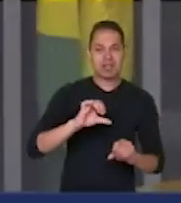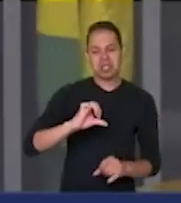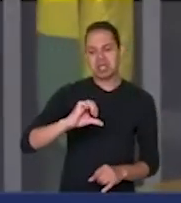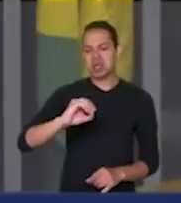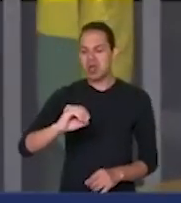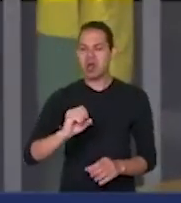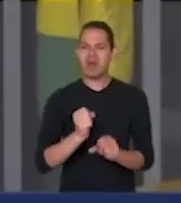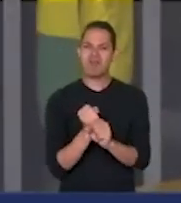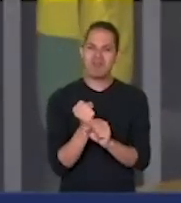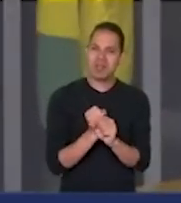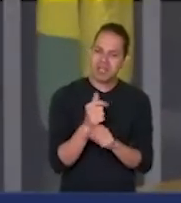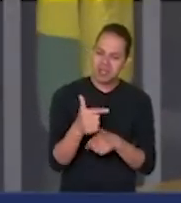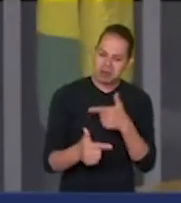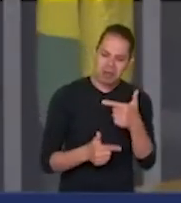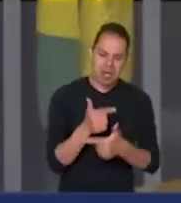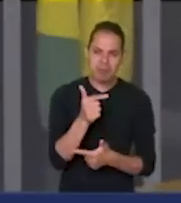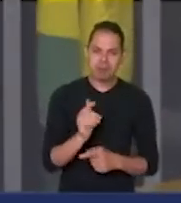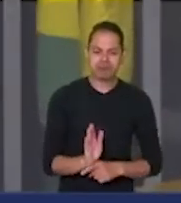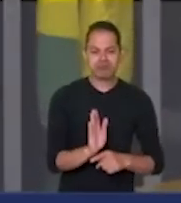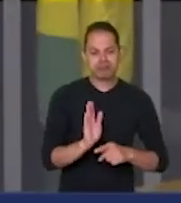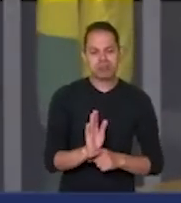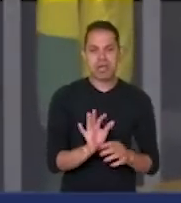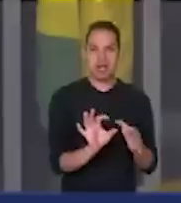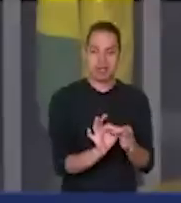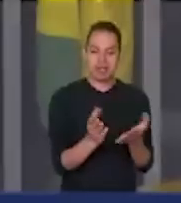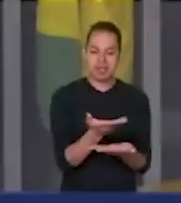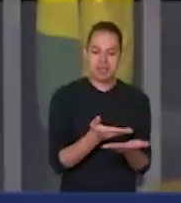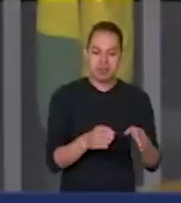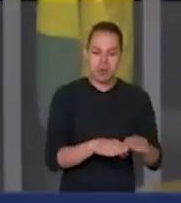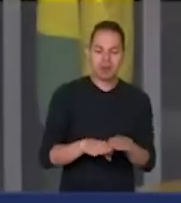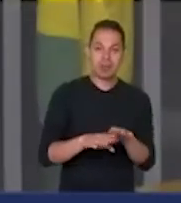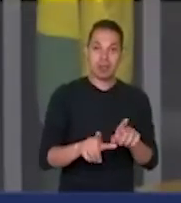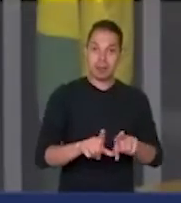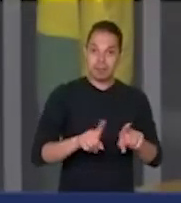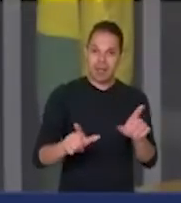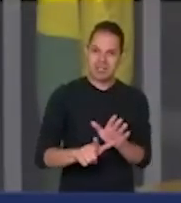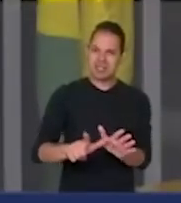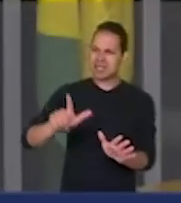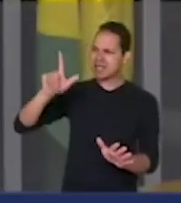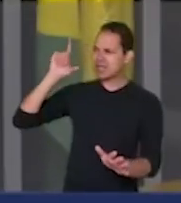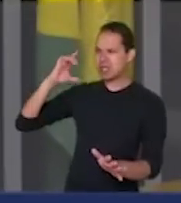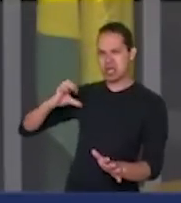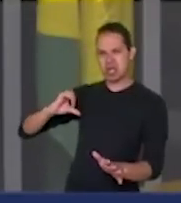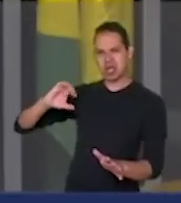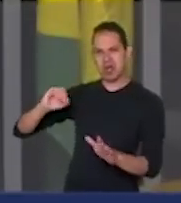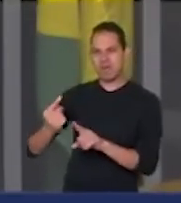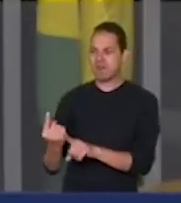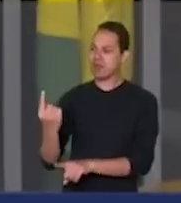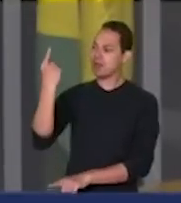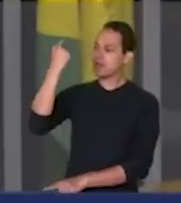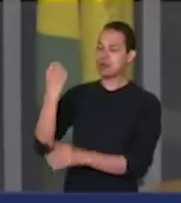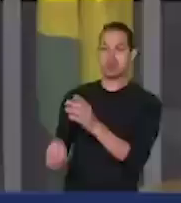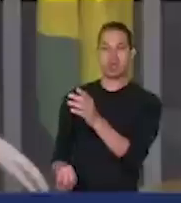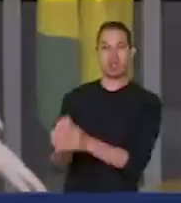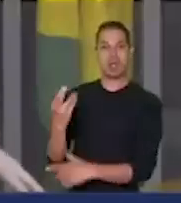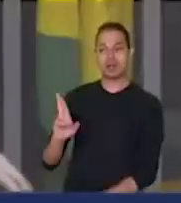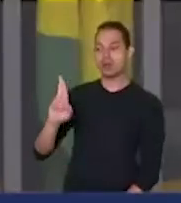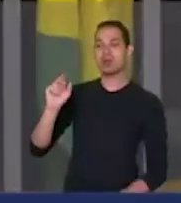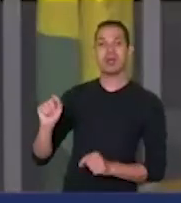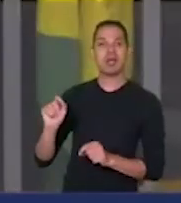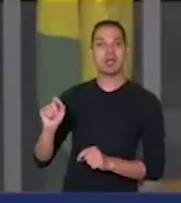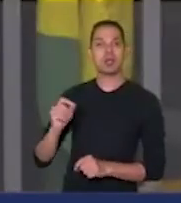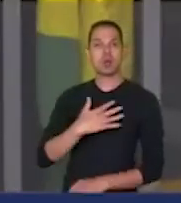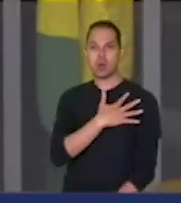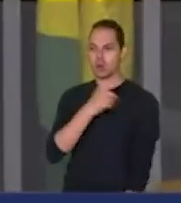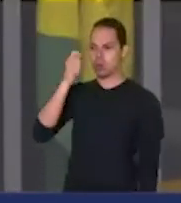serviço da democracia, mas há 90 anos, quando foi criado por um ditador, Getúlio